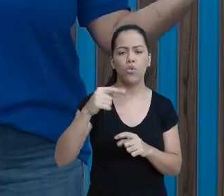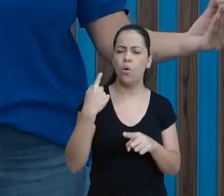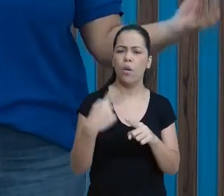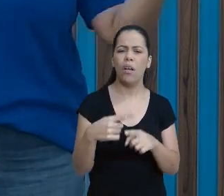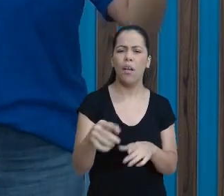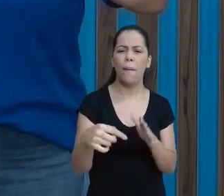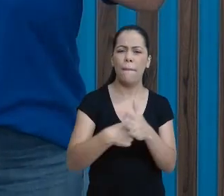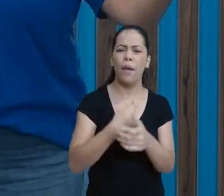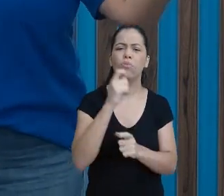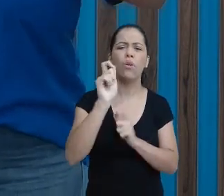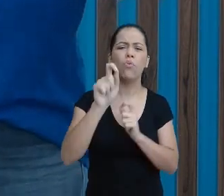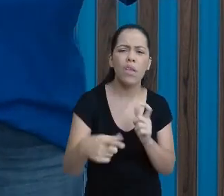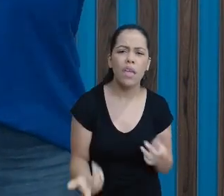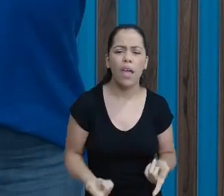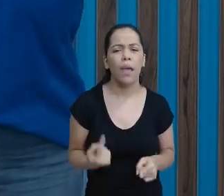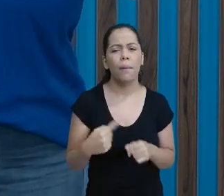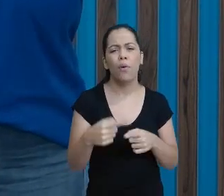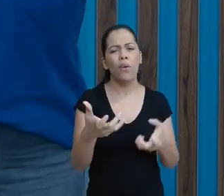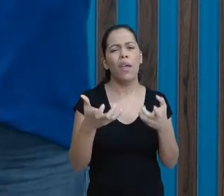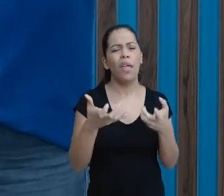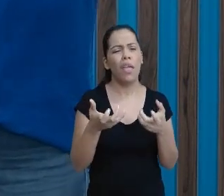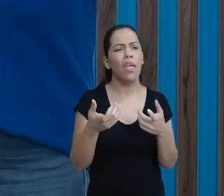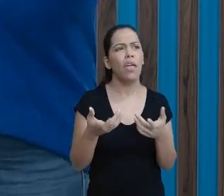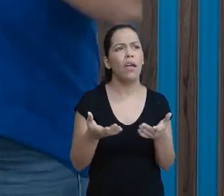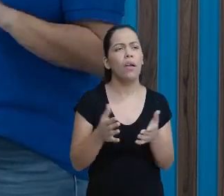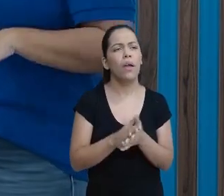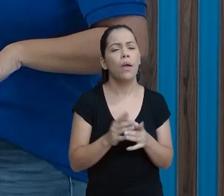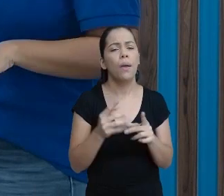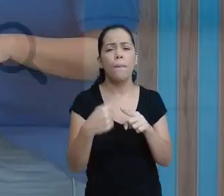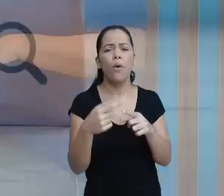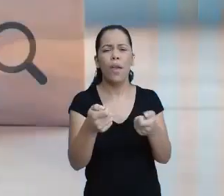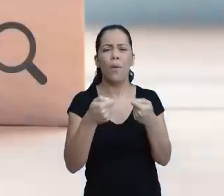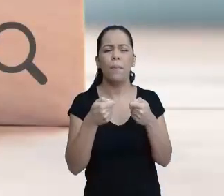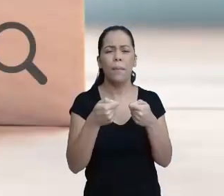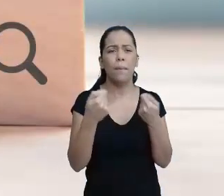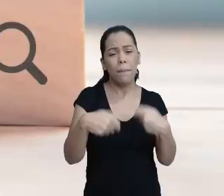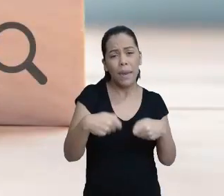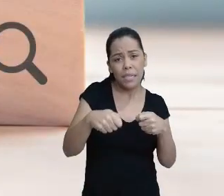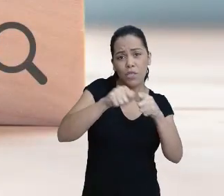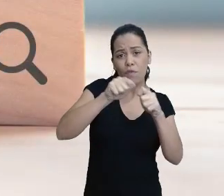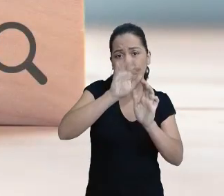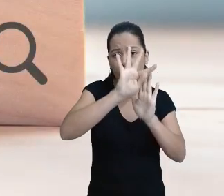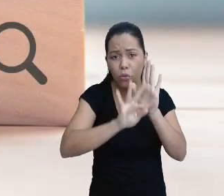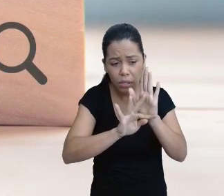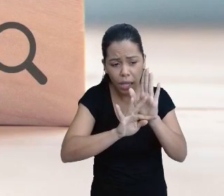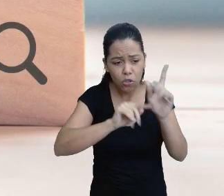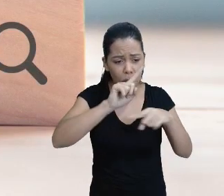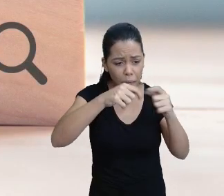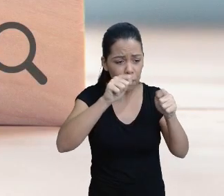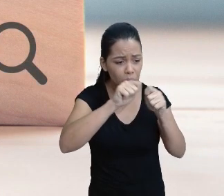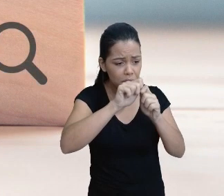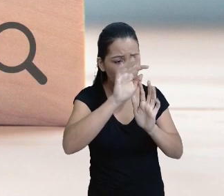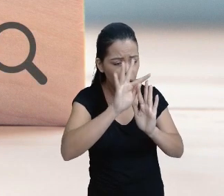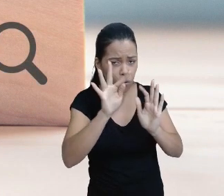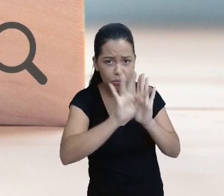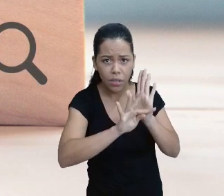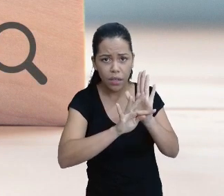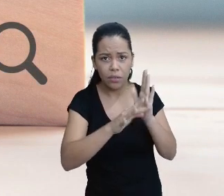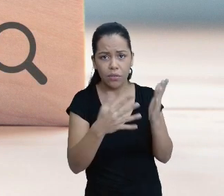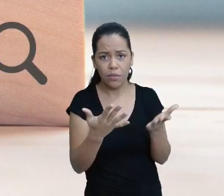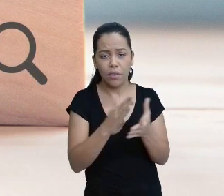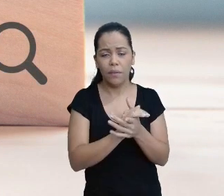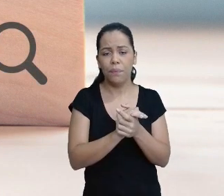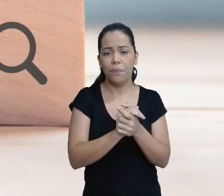vou fazer um texto para produzir um texto? O plano de texto seria, na verdade, uma ferramenta para uma